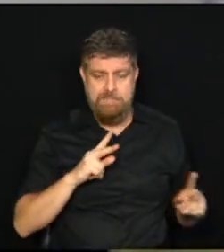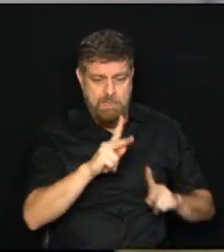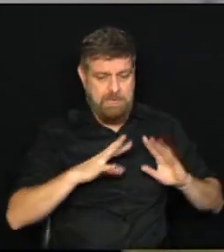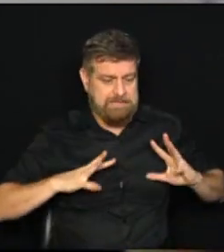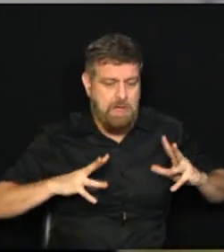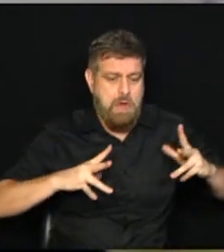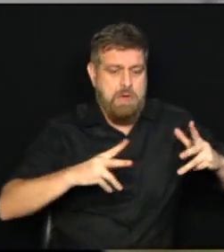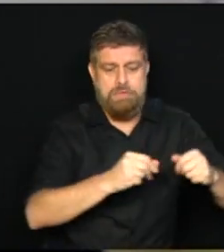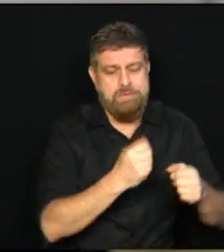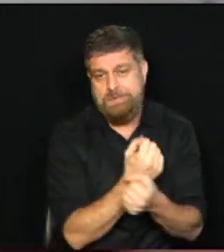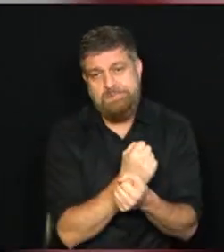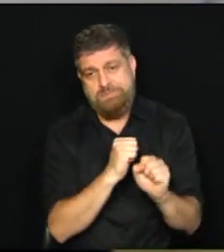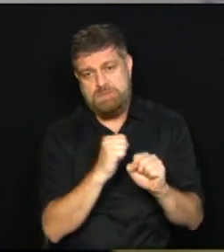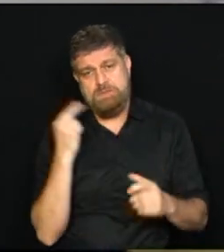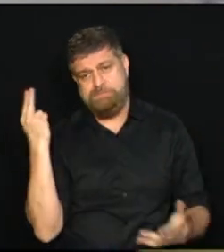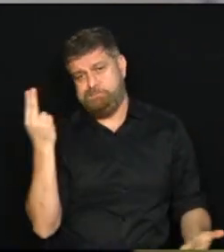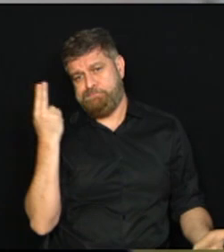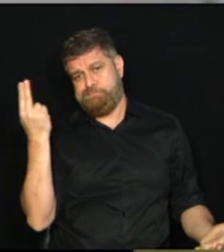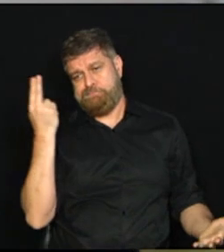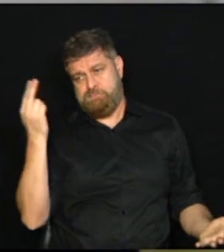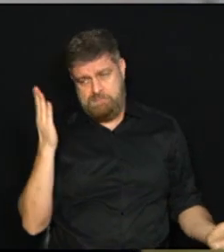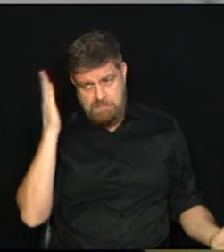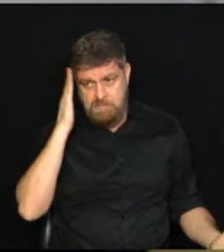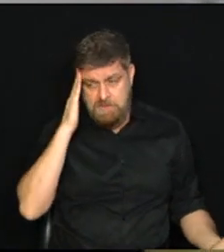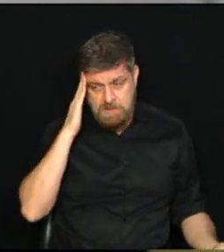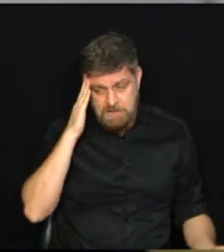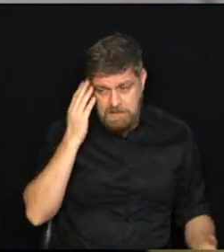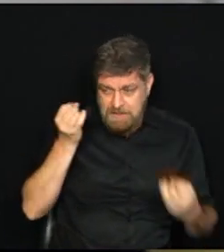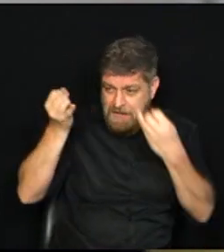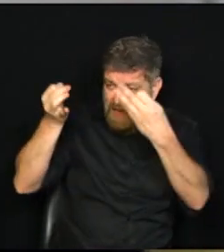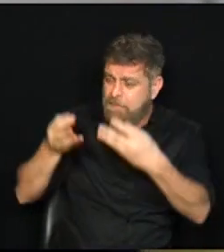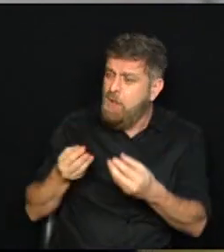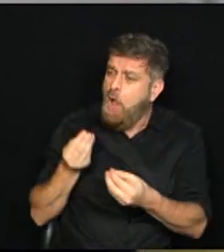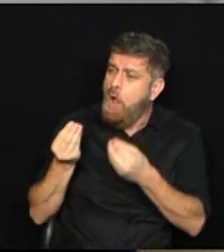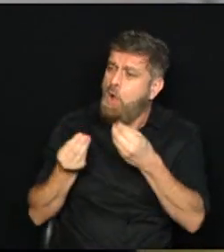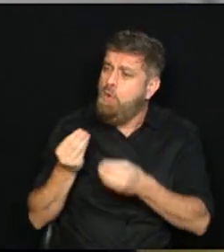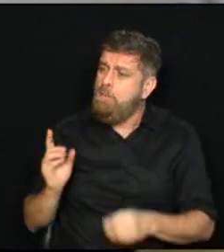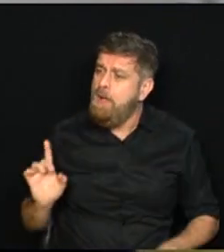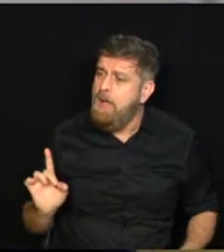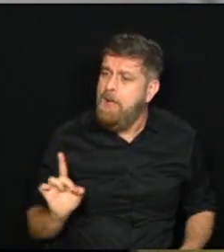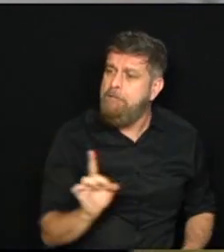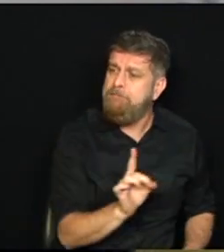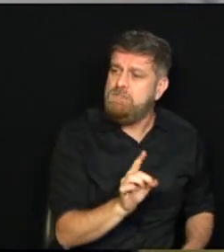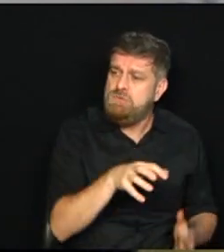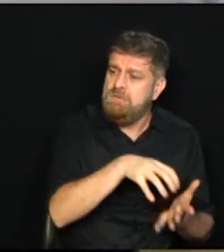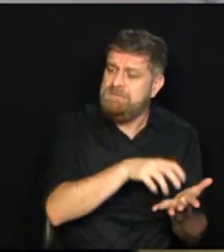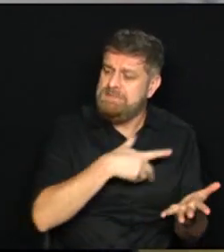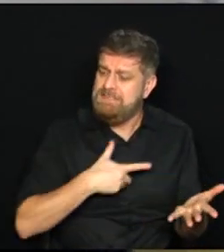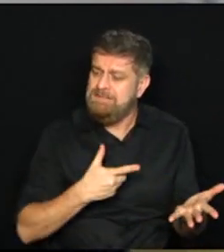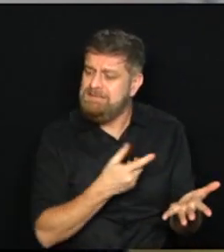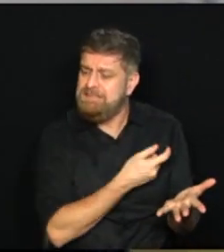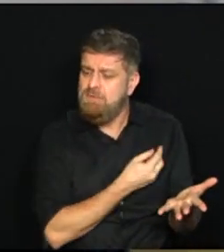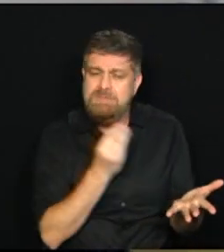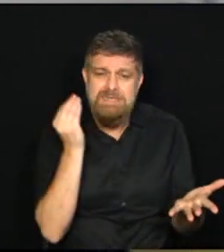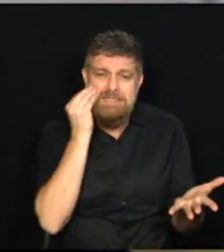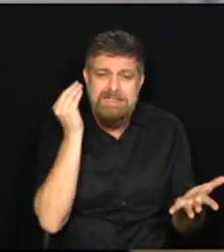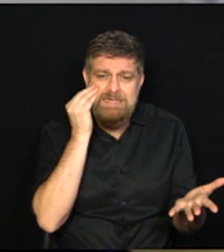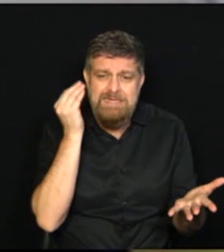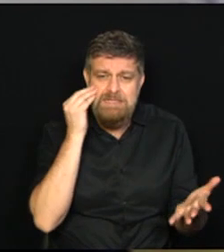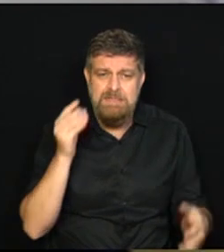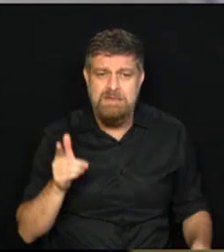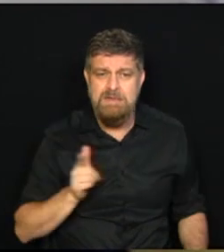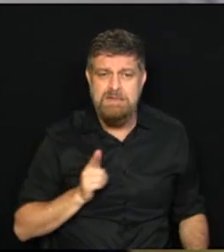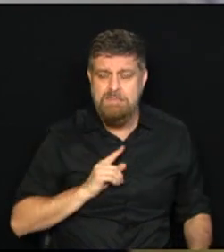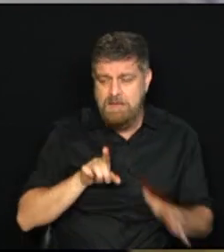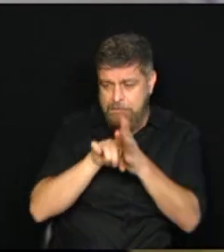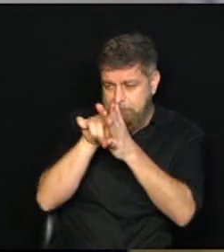né? Mas, que a senhora explique, por gentileza, o critério para fazer os testes e a rastreabilidade, se